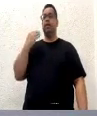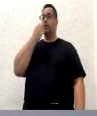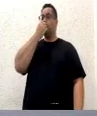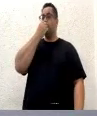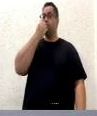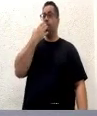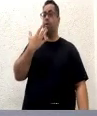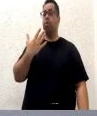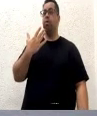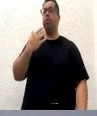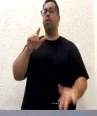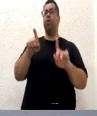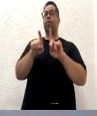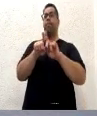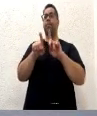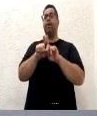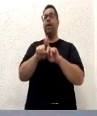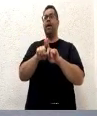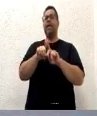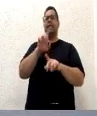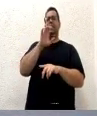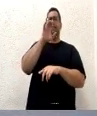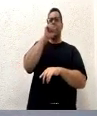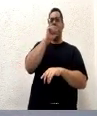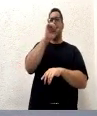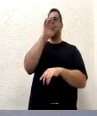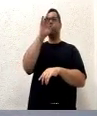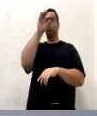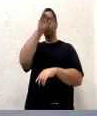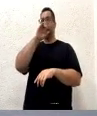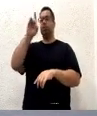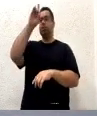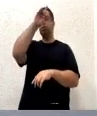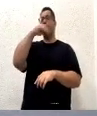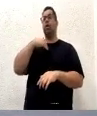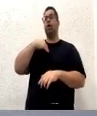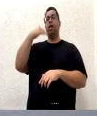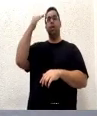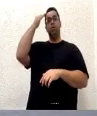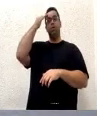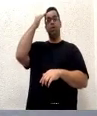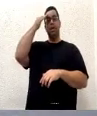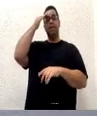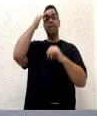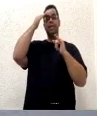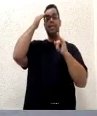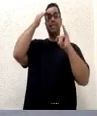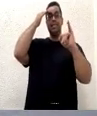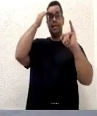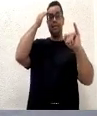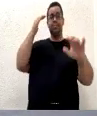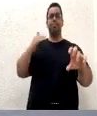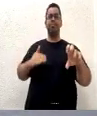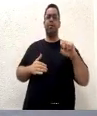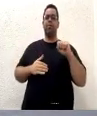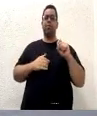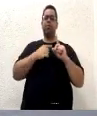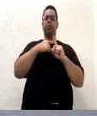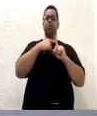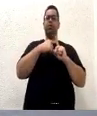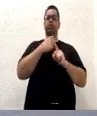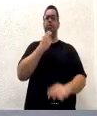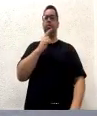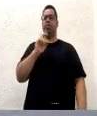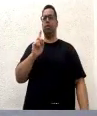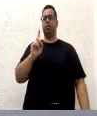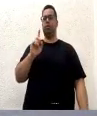assim, mesmo no final de semana, a gente sabe se está tendo caso positivo no final de semana. Né? Feriado, eu fiquei feliz que no